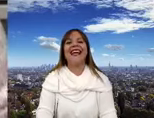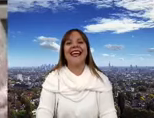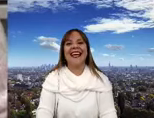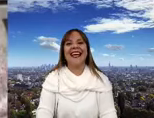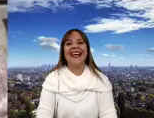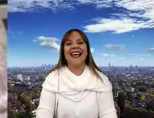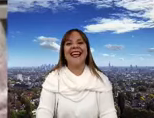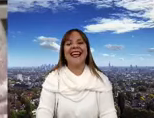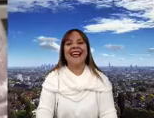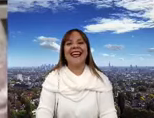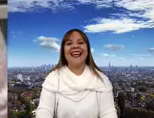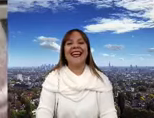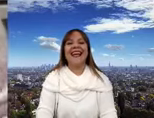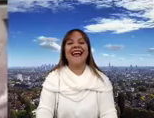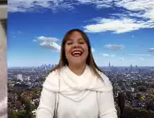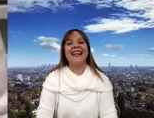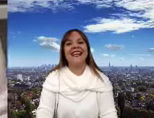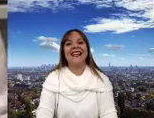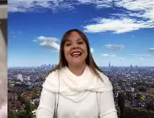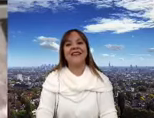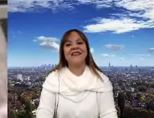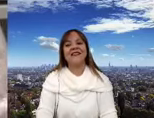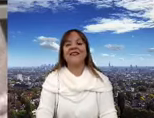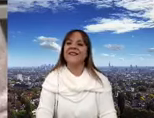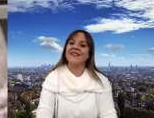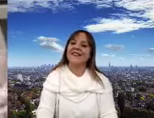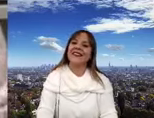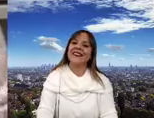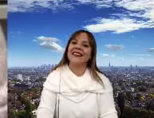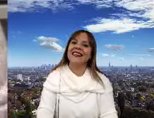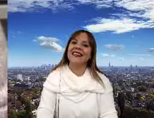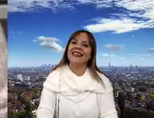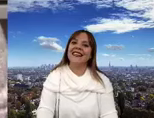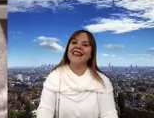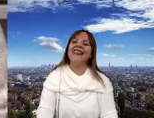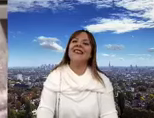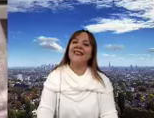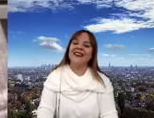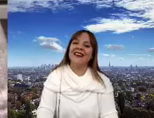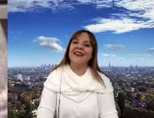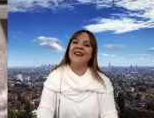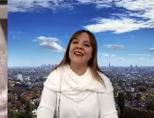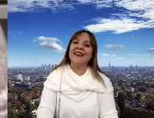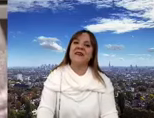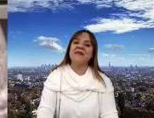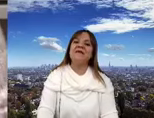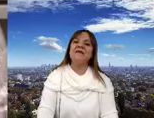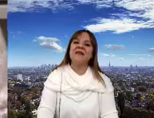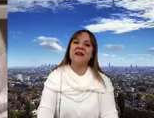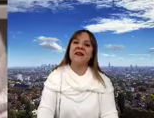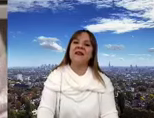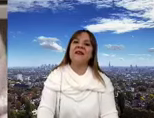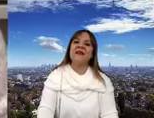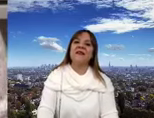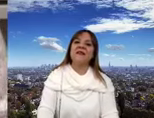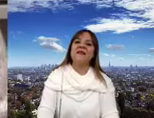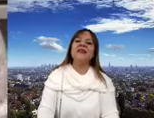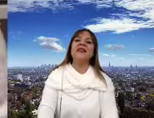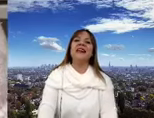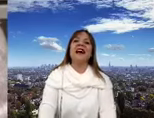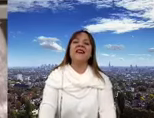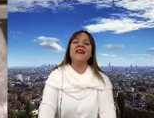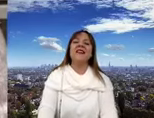do programa e esse desafio da Santa Fé, eu adorei, viu, Lili? Estou muito feliz mesmo. Muito legal,